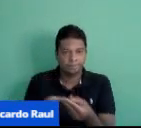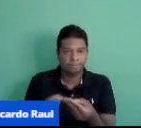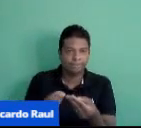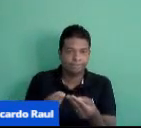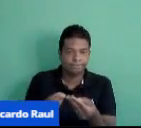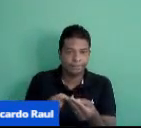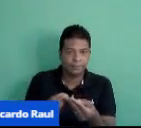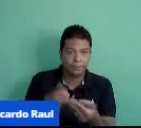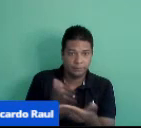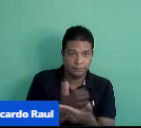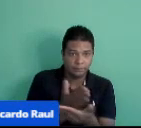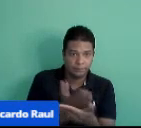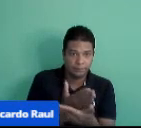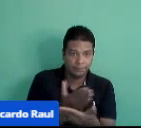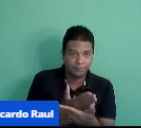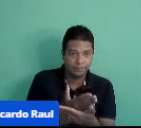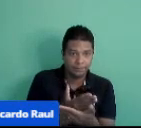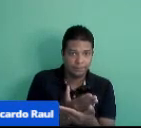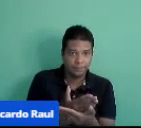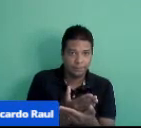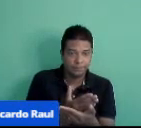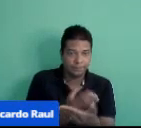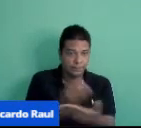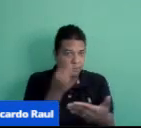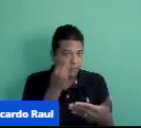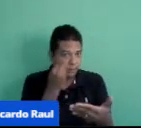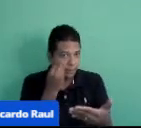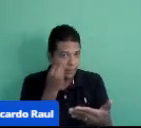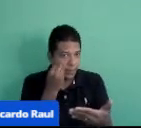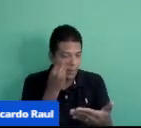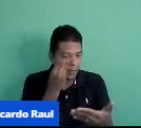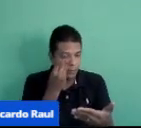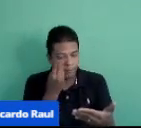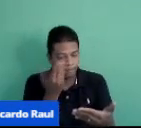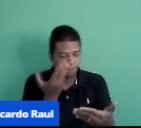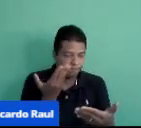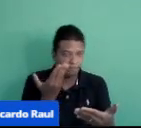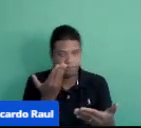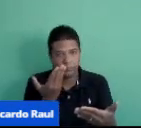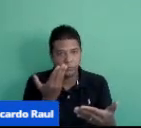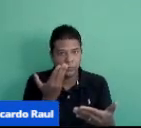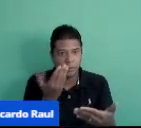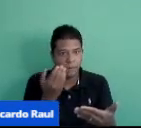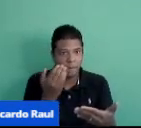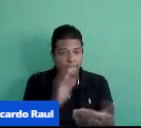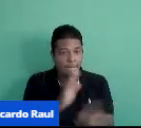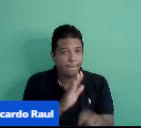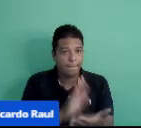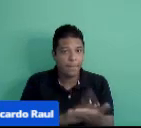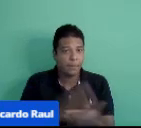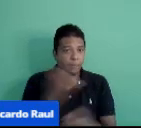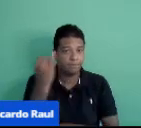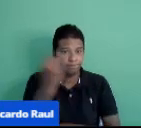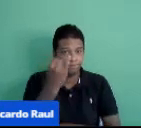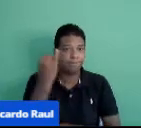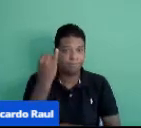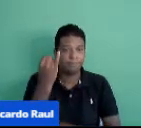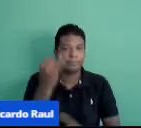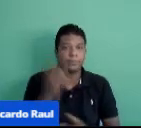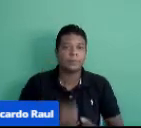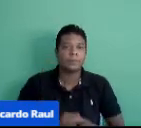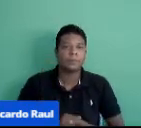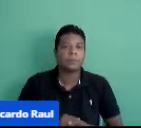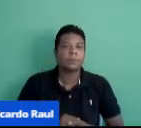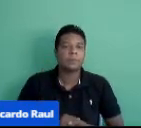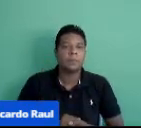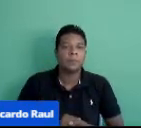uma autópsia dele, né, nós analisamos quais são os pontos importantes, né, e é bom, às vezes, também